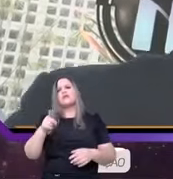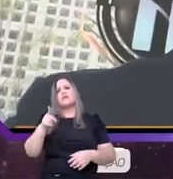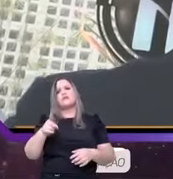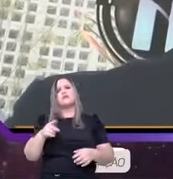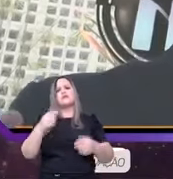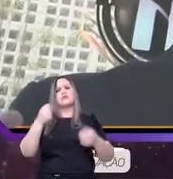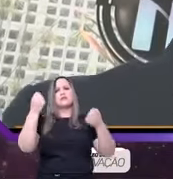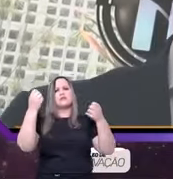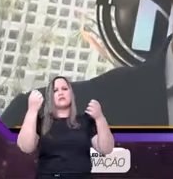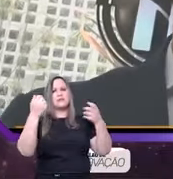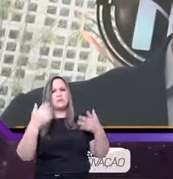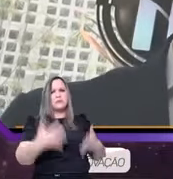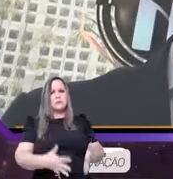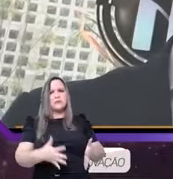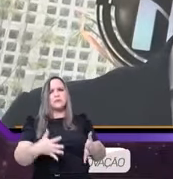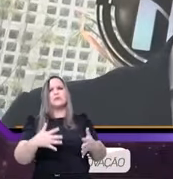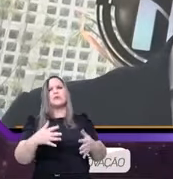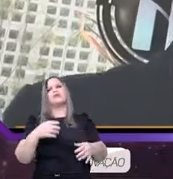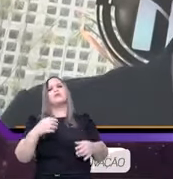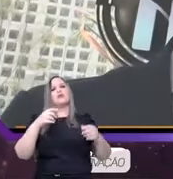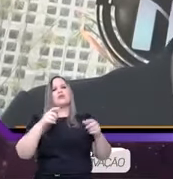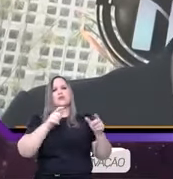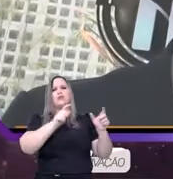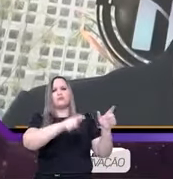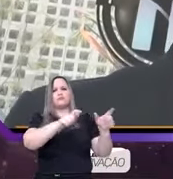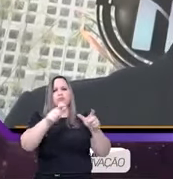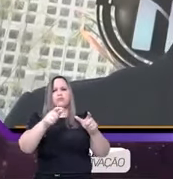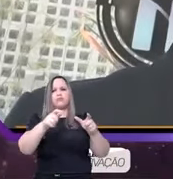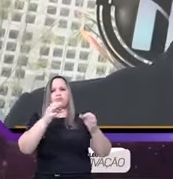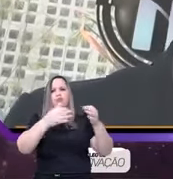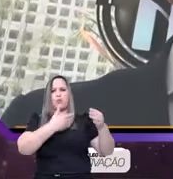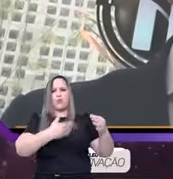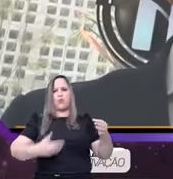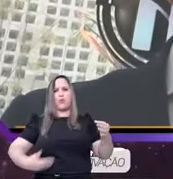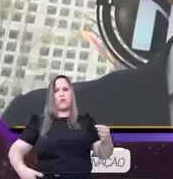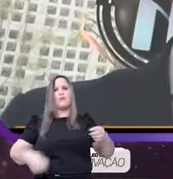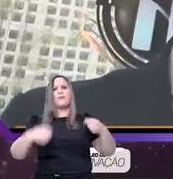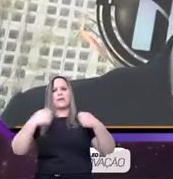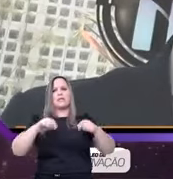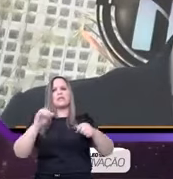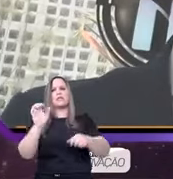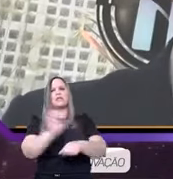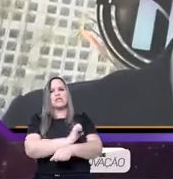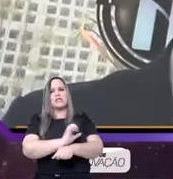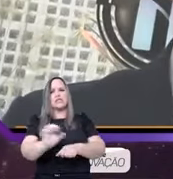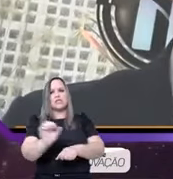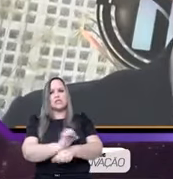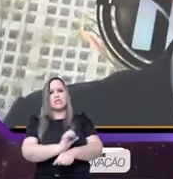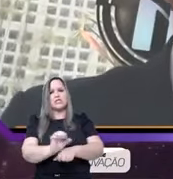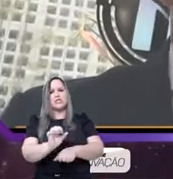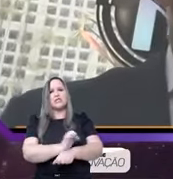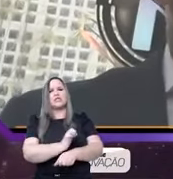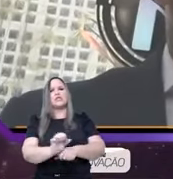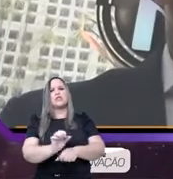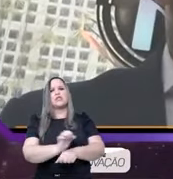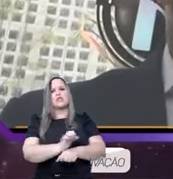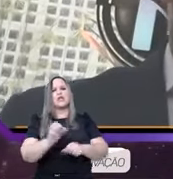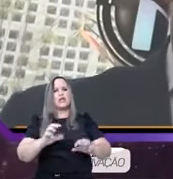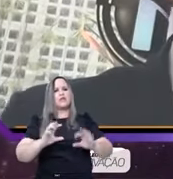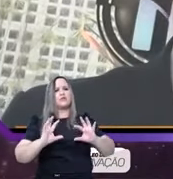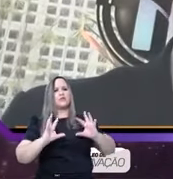que a instituição como um todo tem que ter um planejamento estratégico para a instituição como um todo,